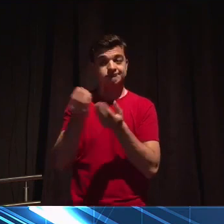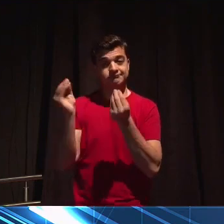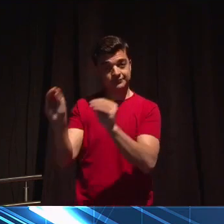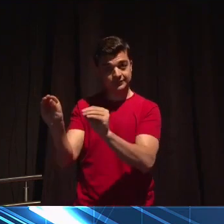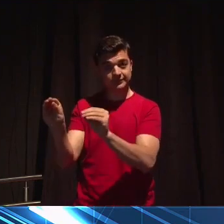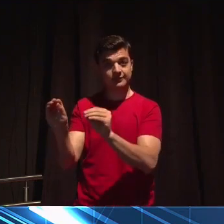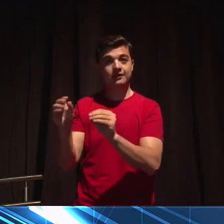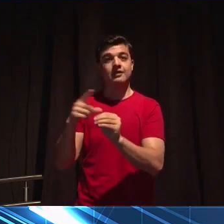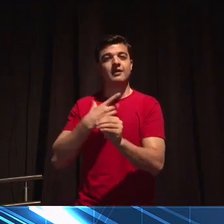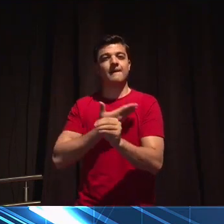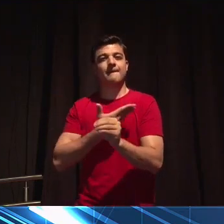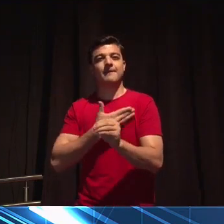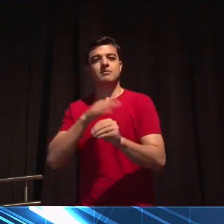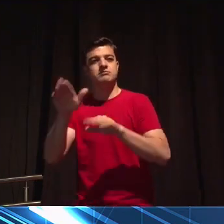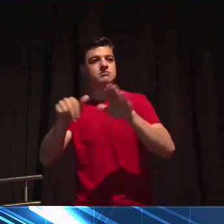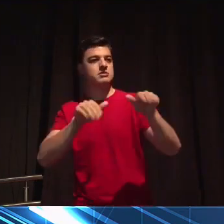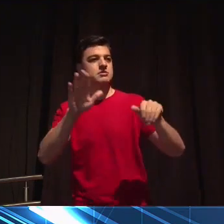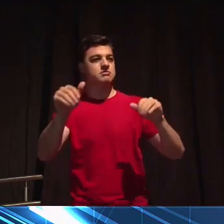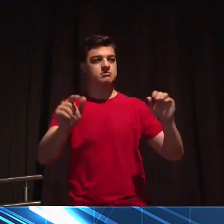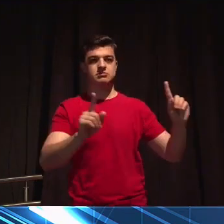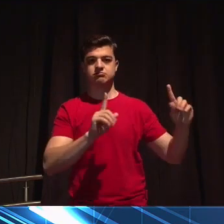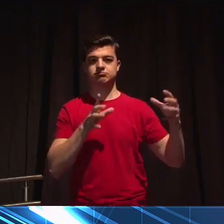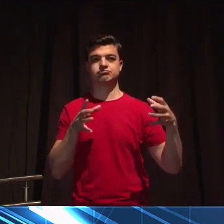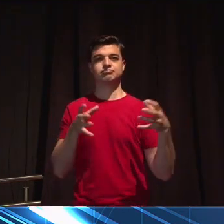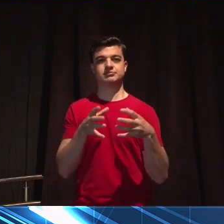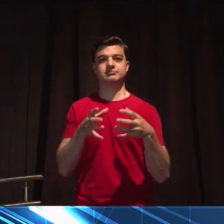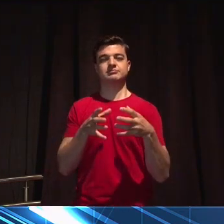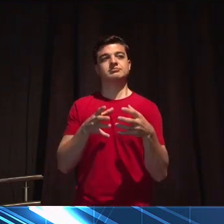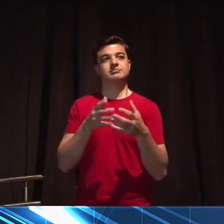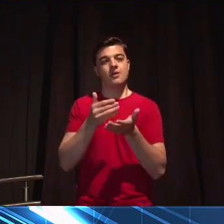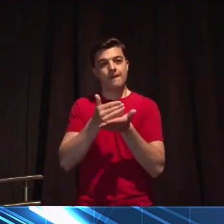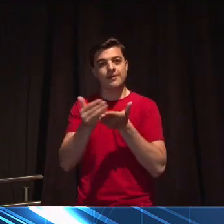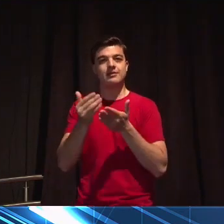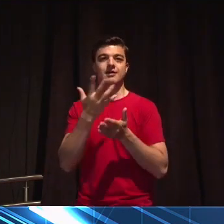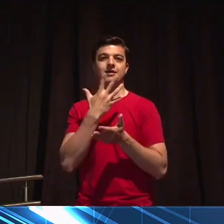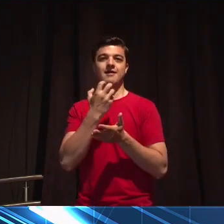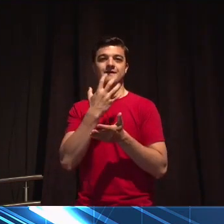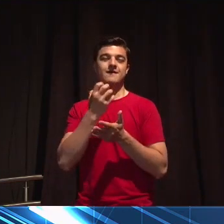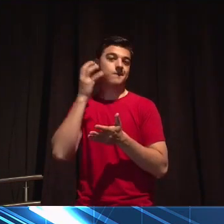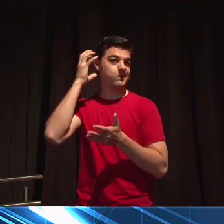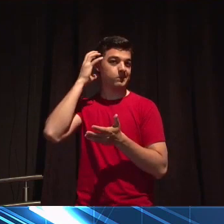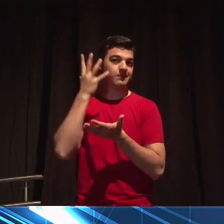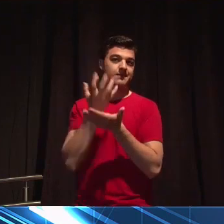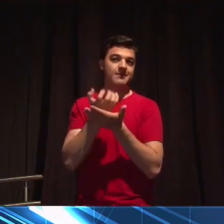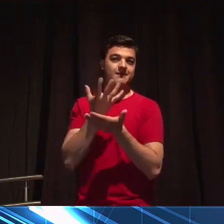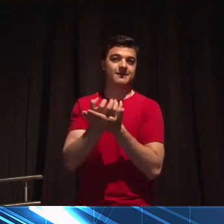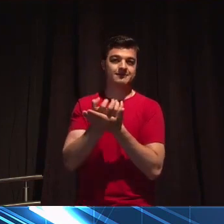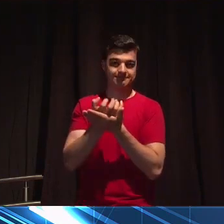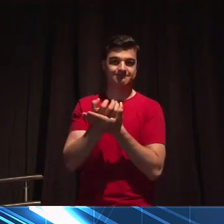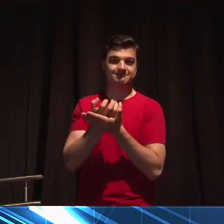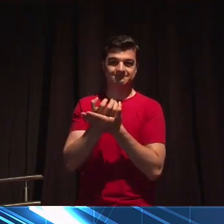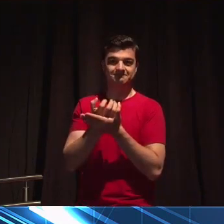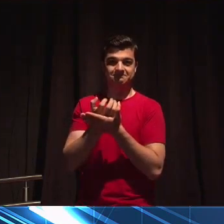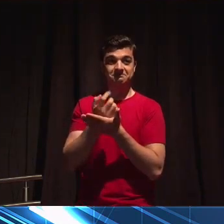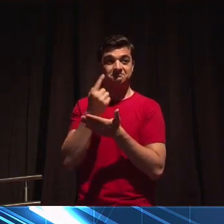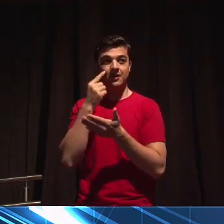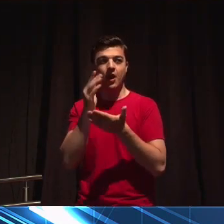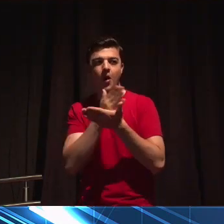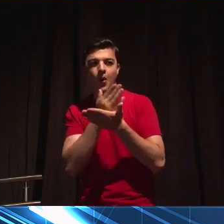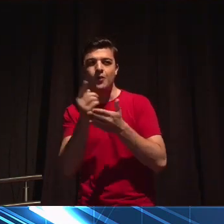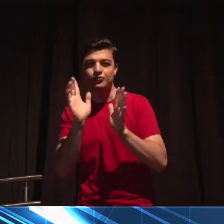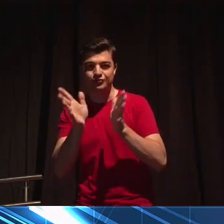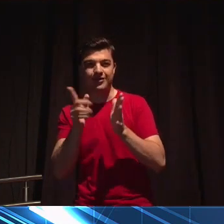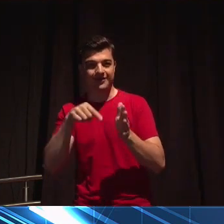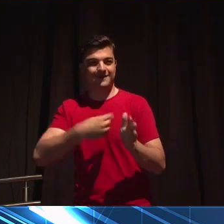eu conheci. Eu inclusive, já vi algumas pessoas aqui que querem chamar podcast. Eu só vou dar play aqui